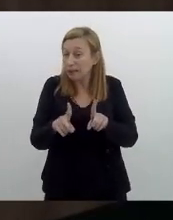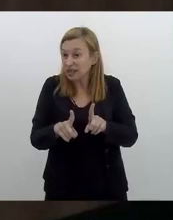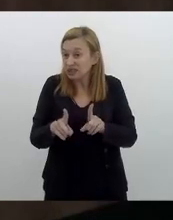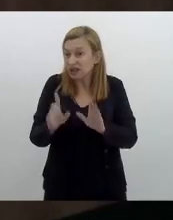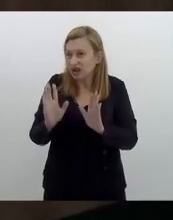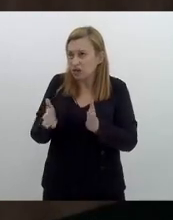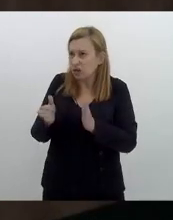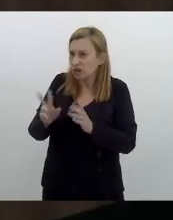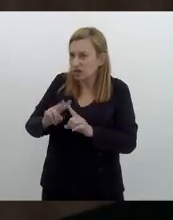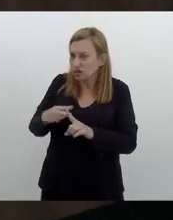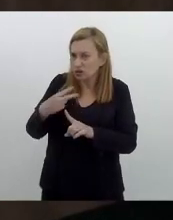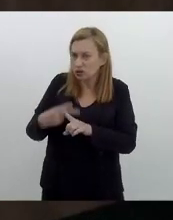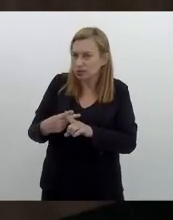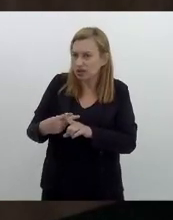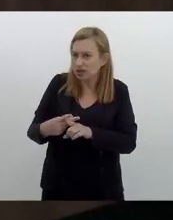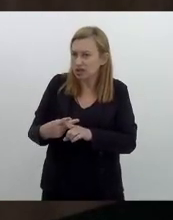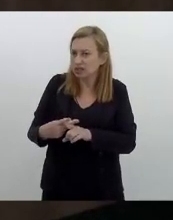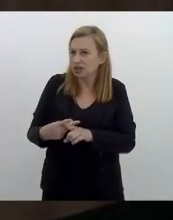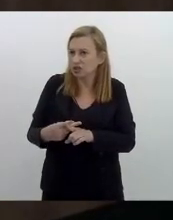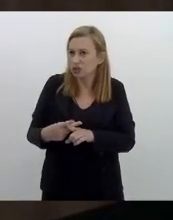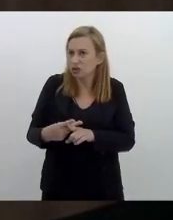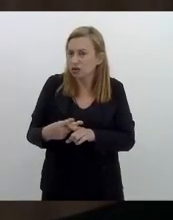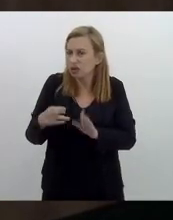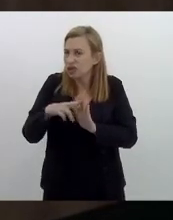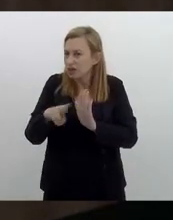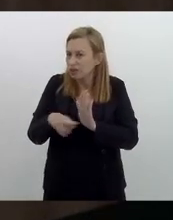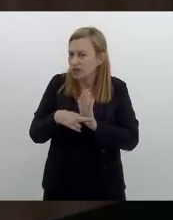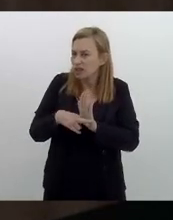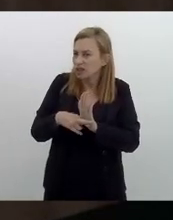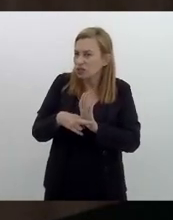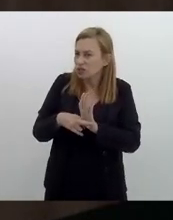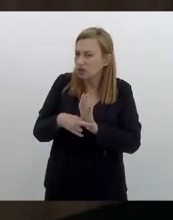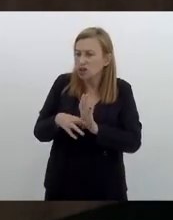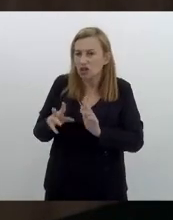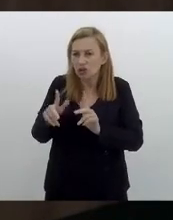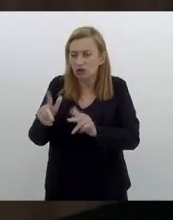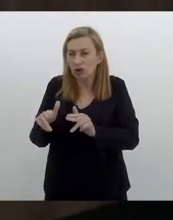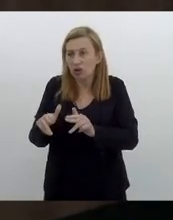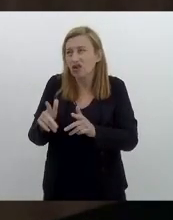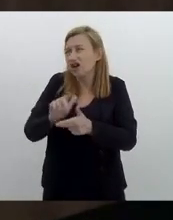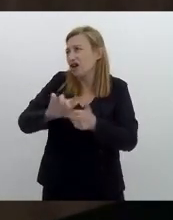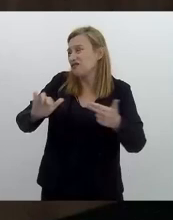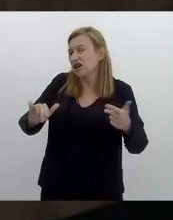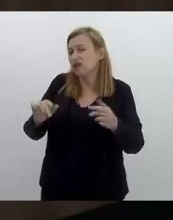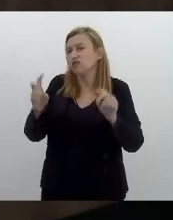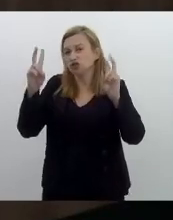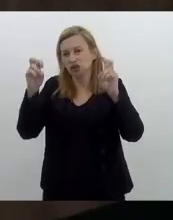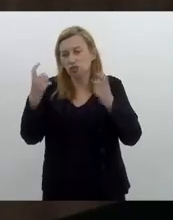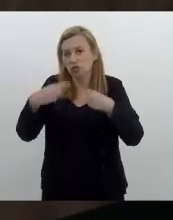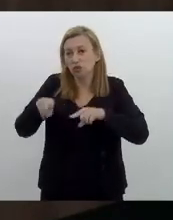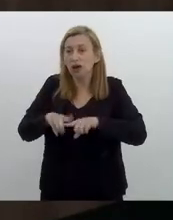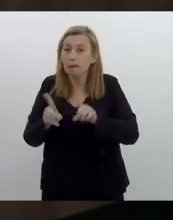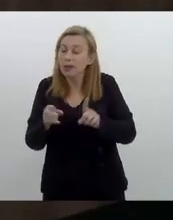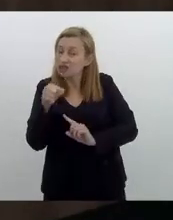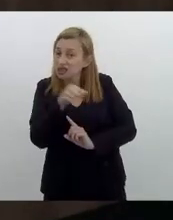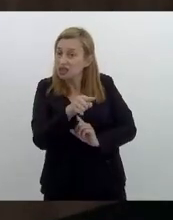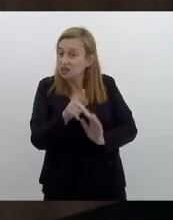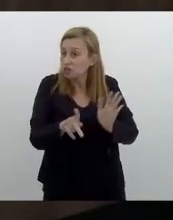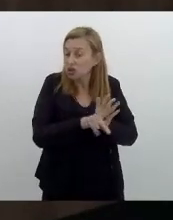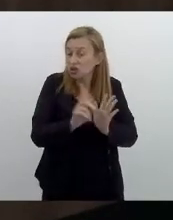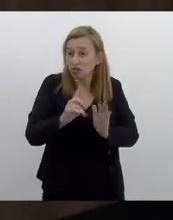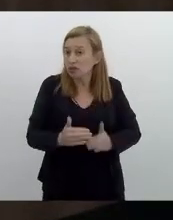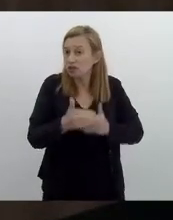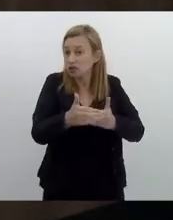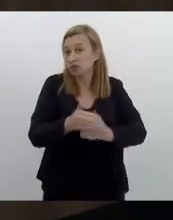Aí que nós não temos Nenhum acordo Inclusive avançamos Em muitos entendimentos Em vários temas Contrários a isso Agora nesse projeto É que a gente não